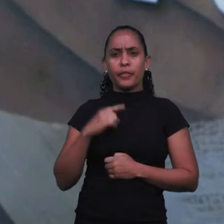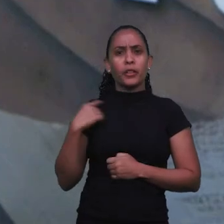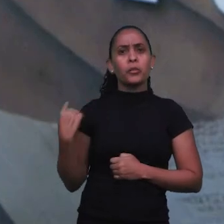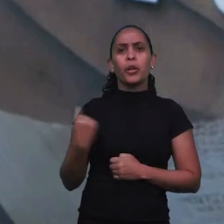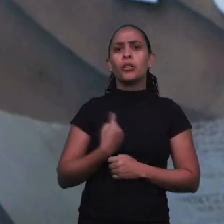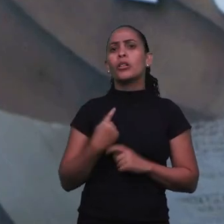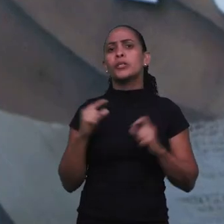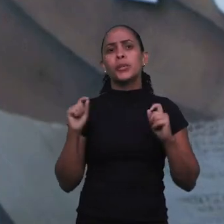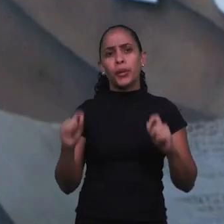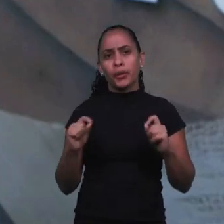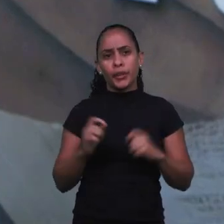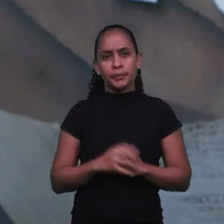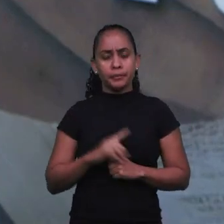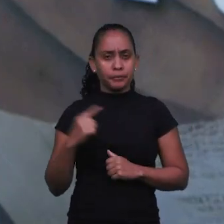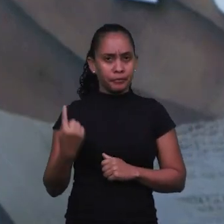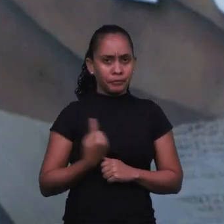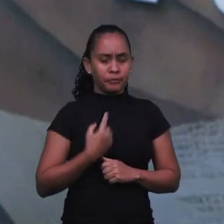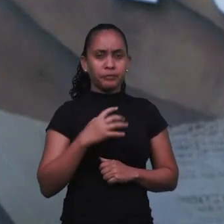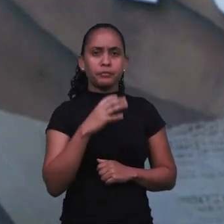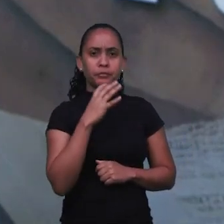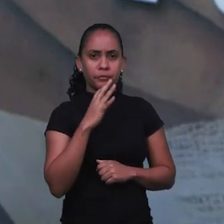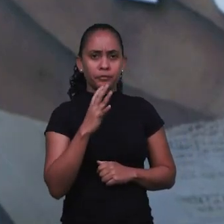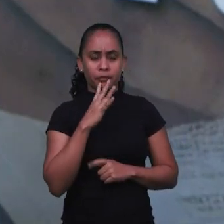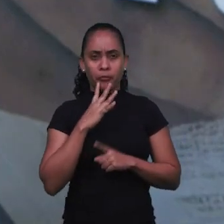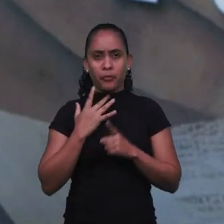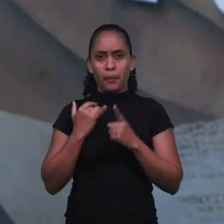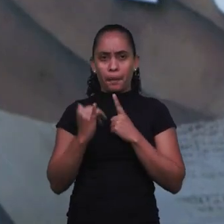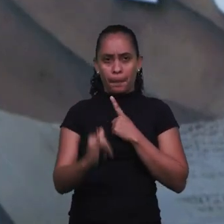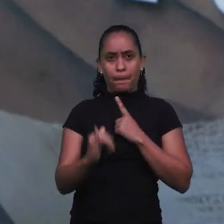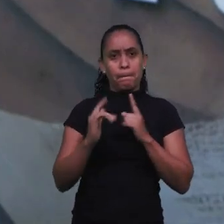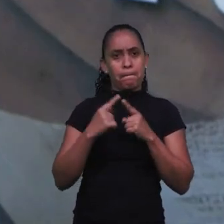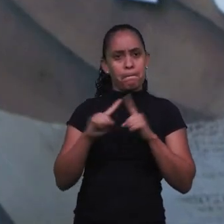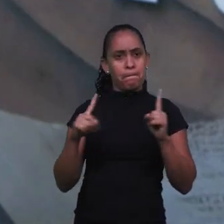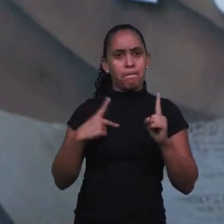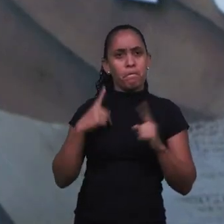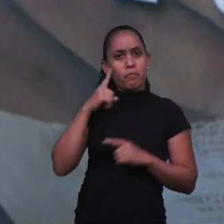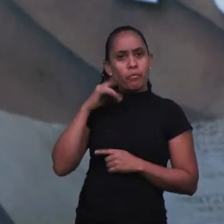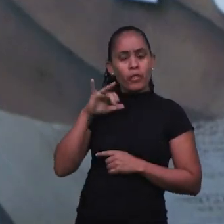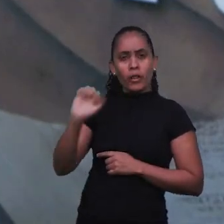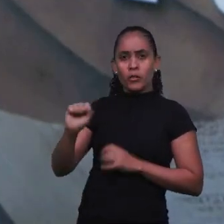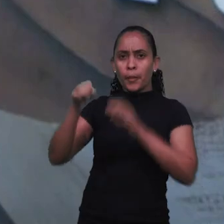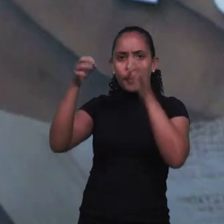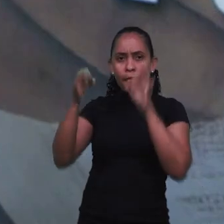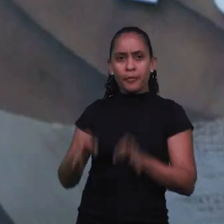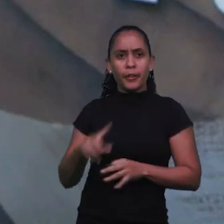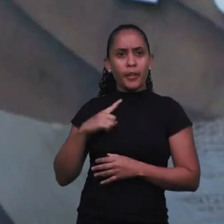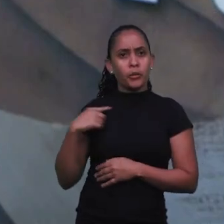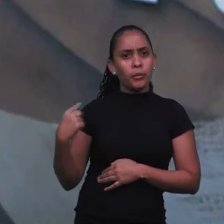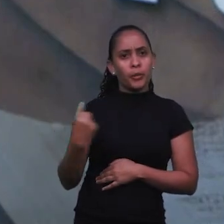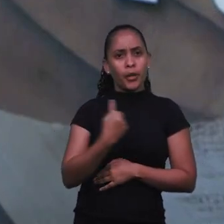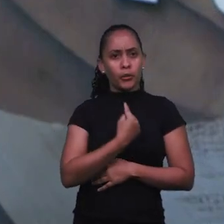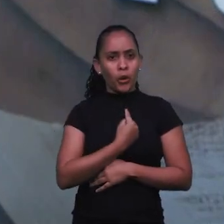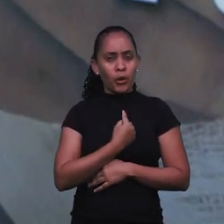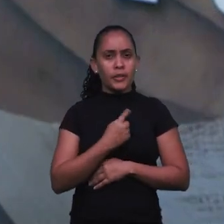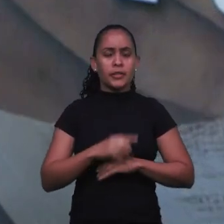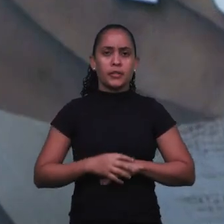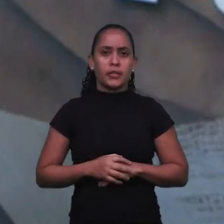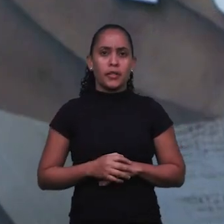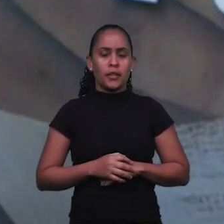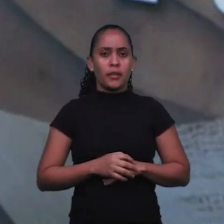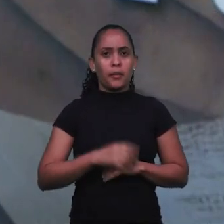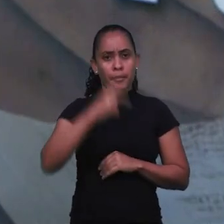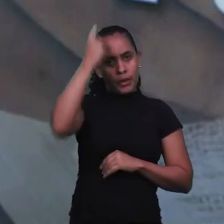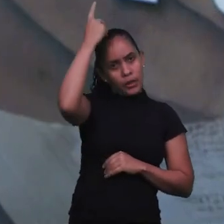então, porque em parte conhecemos, em parte profetizamos, mas quando vier o que é perfeito, então para nós,